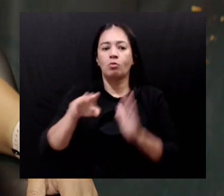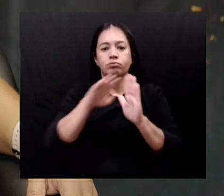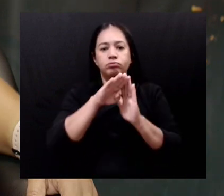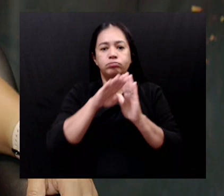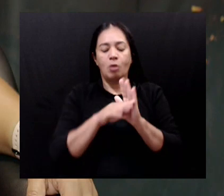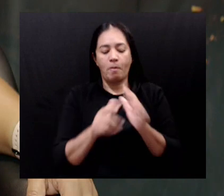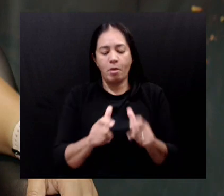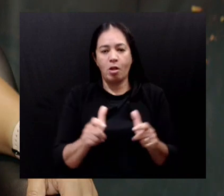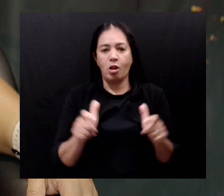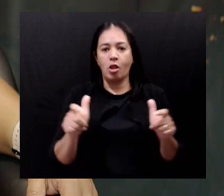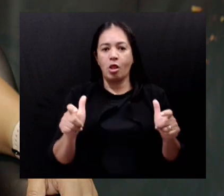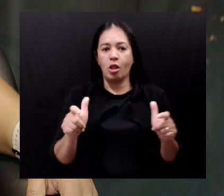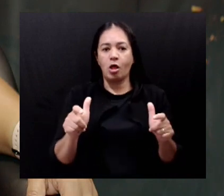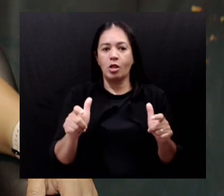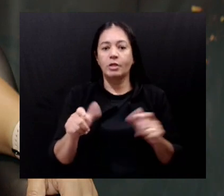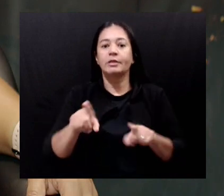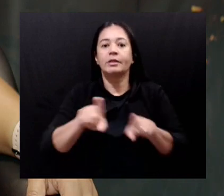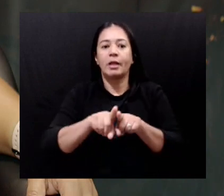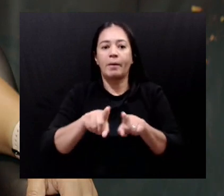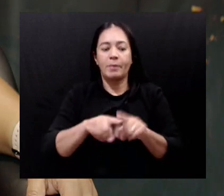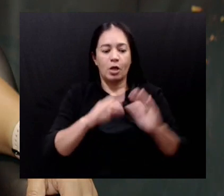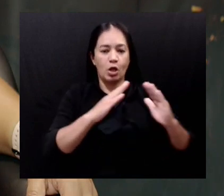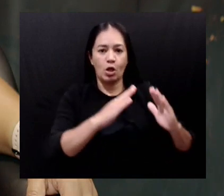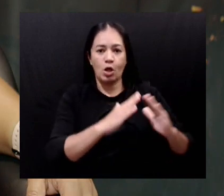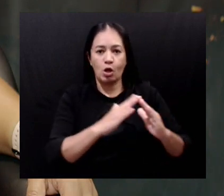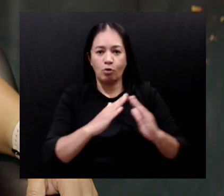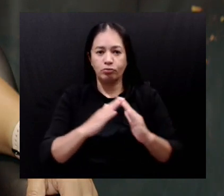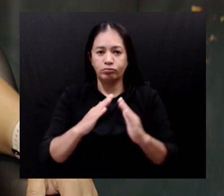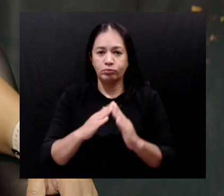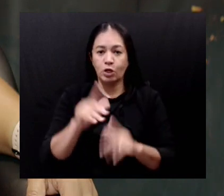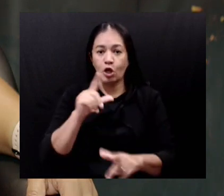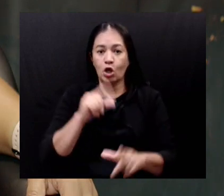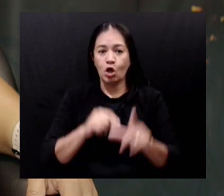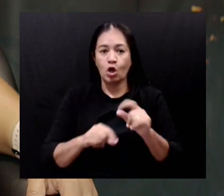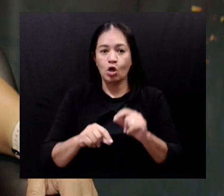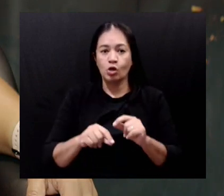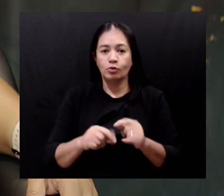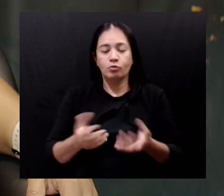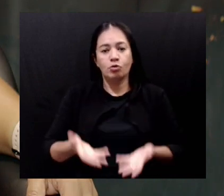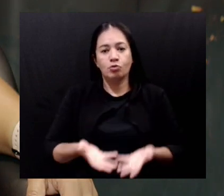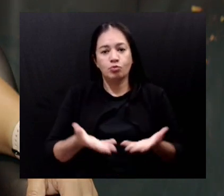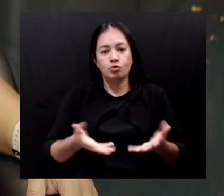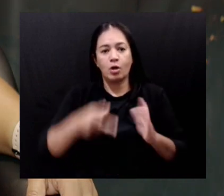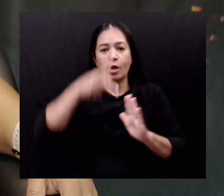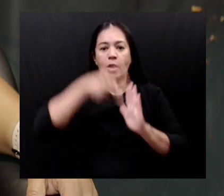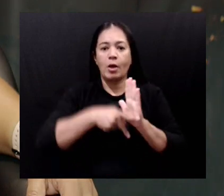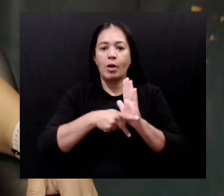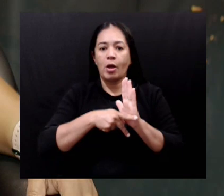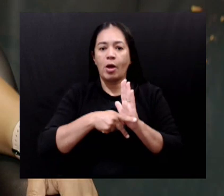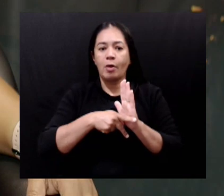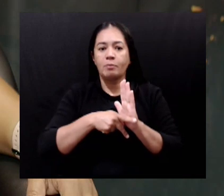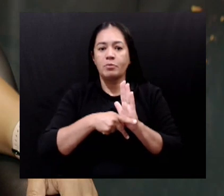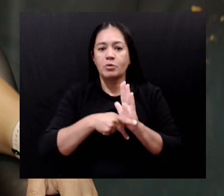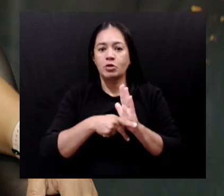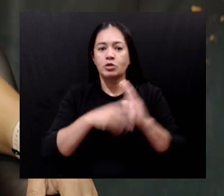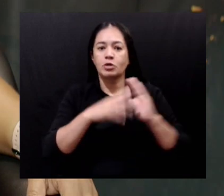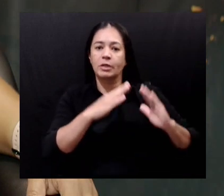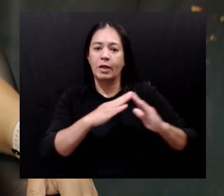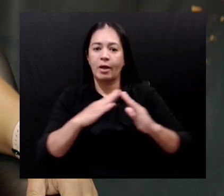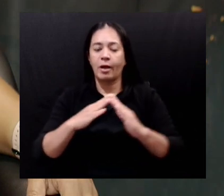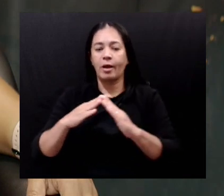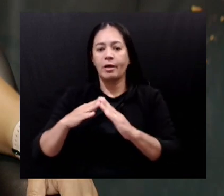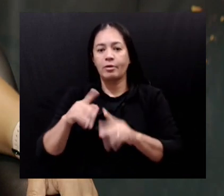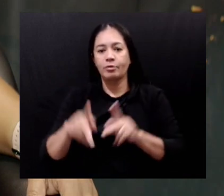de unidades habitacionais elegíveis para incentivos a projetos habitacionais populares. As audiências públicas